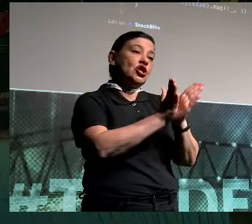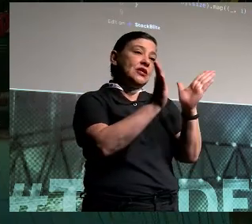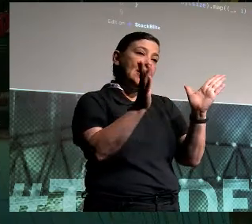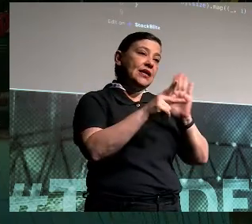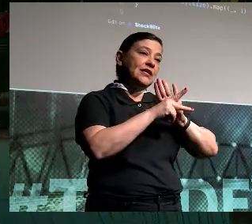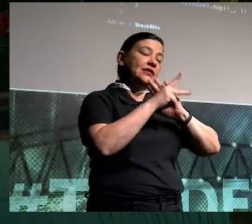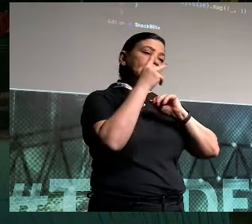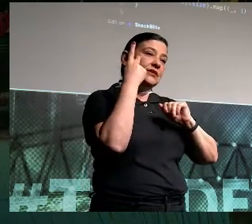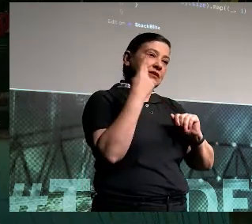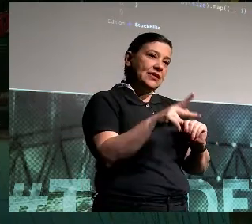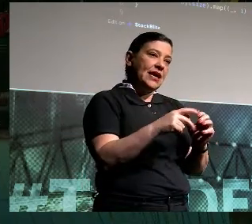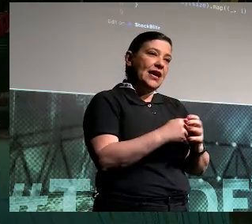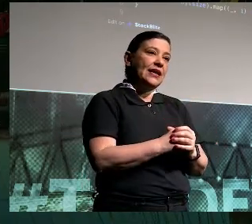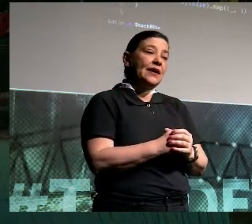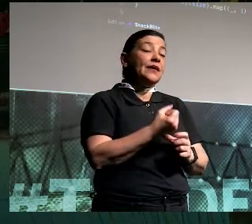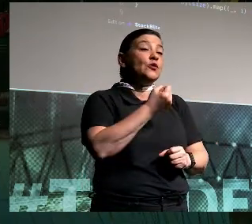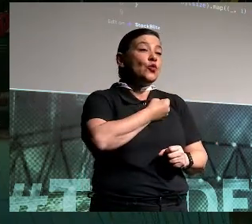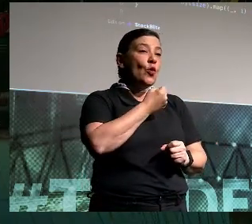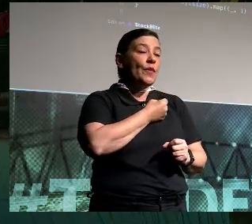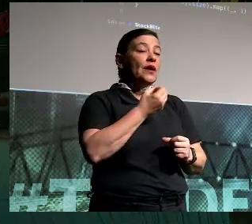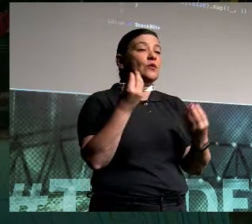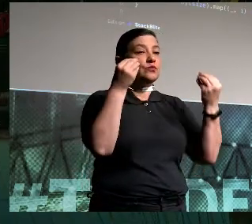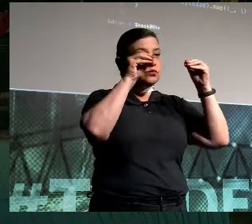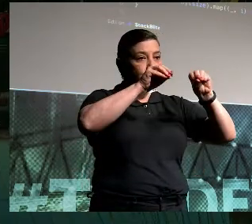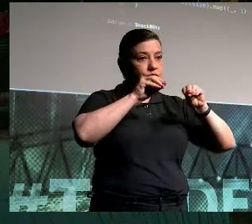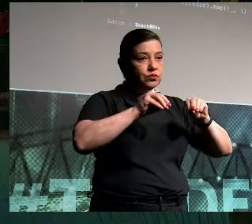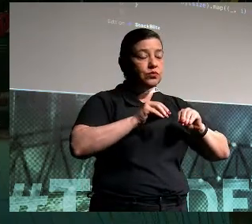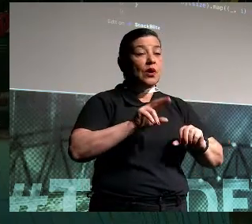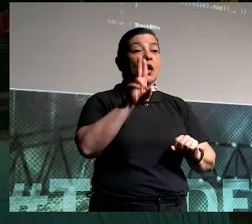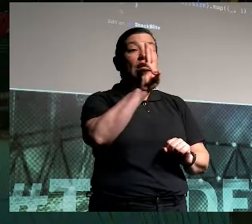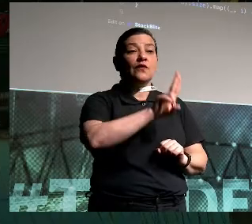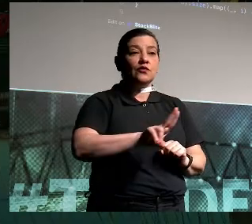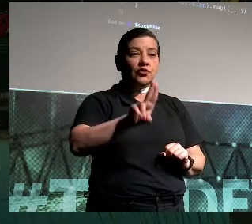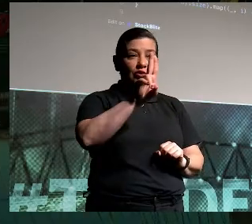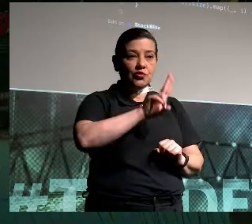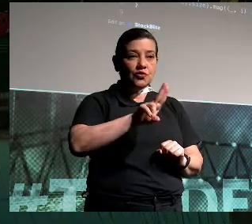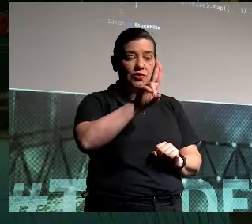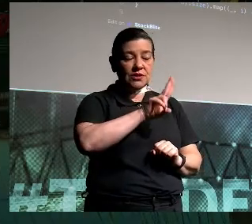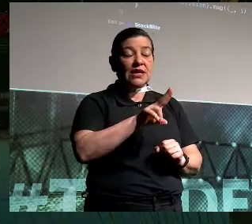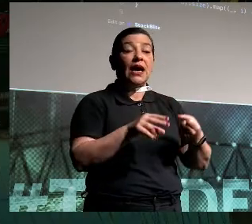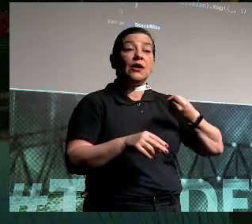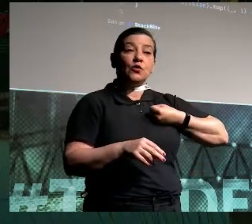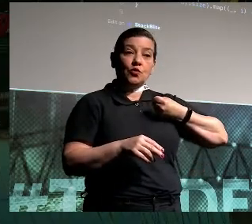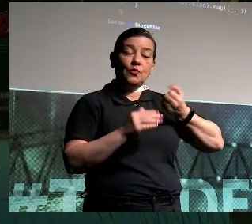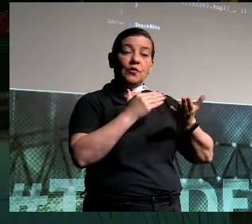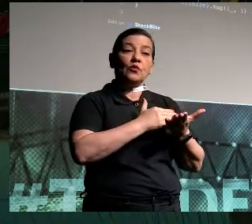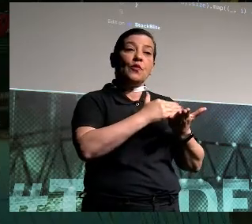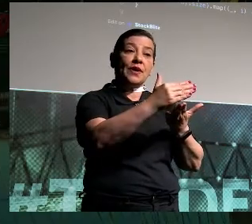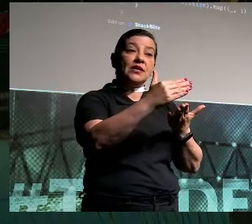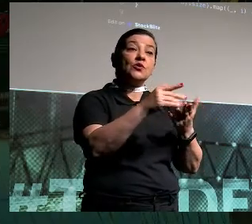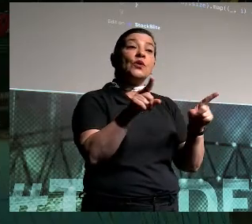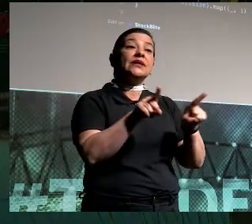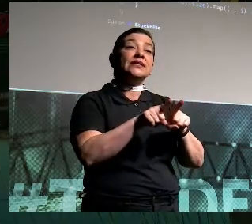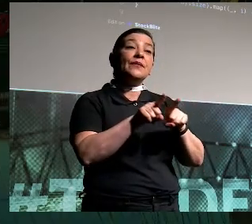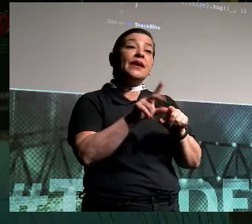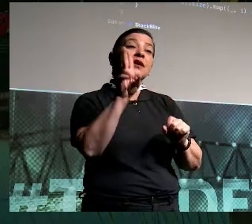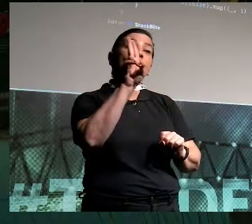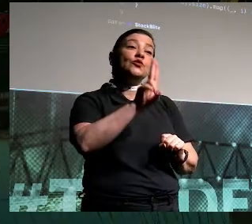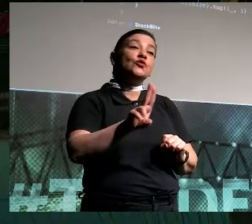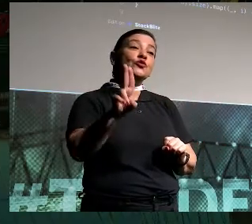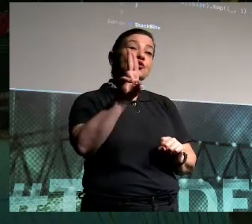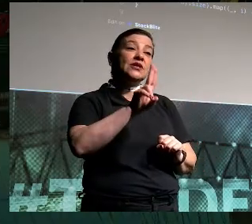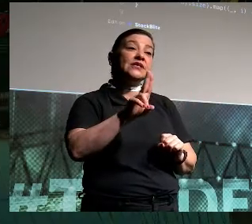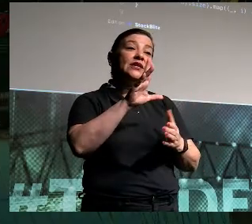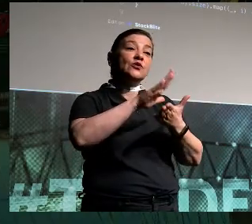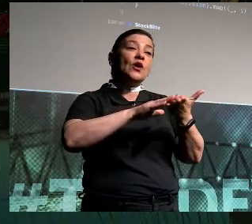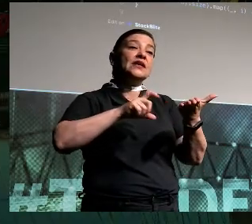um extends in number aqui. Eu vou utilizar esse mySize aqui, né, o valor na propriedade inicial, e eu estou utilizando essa